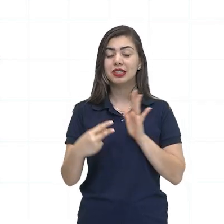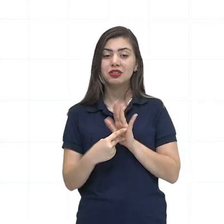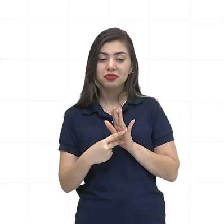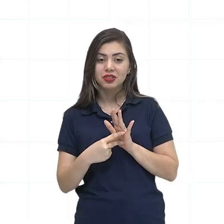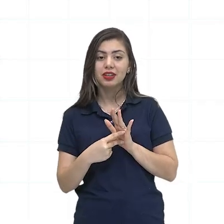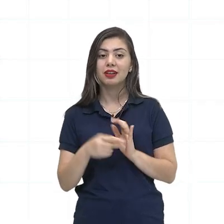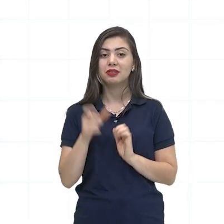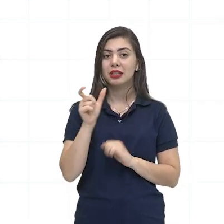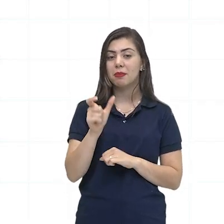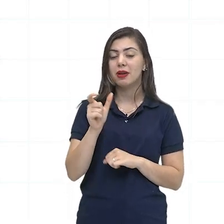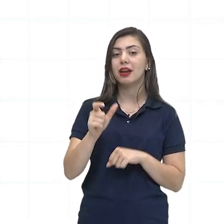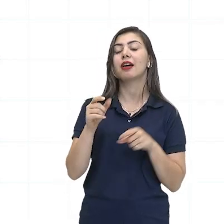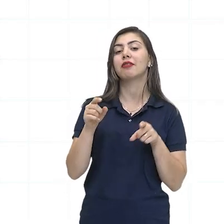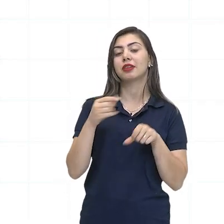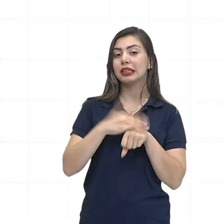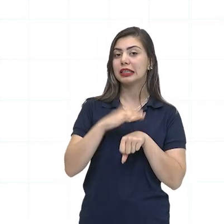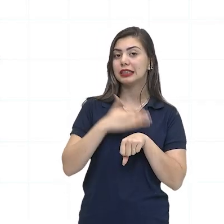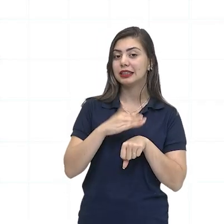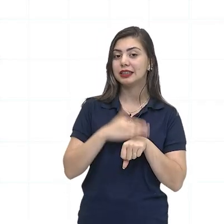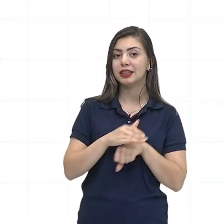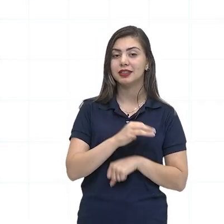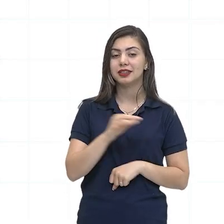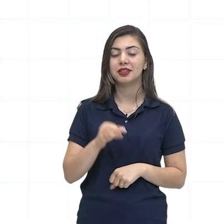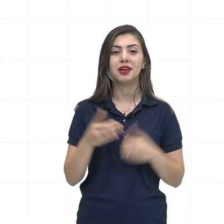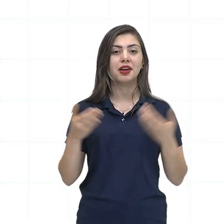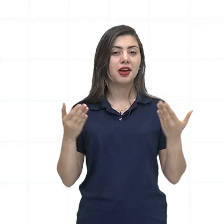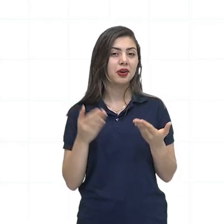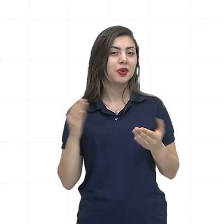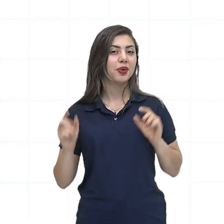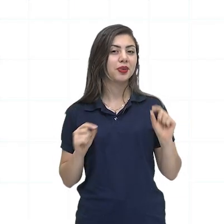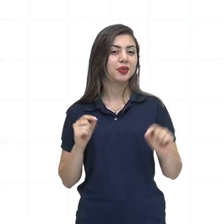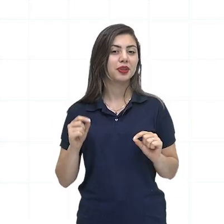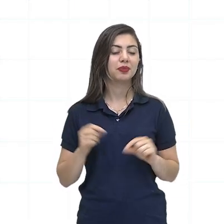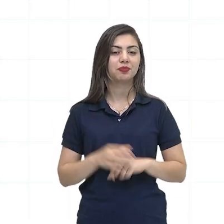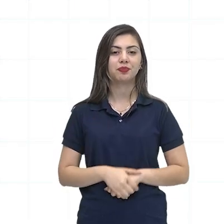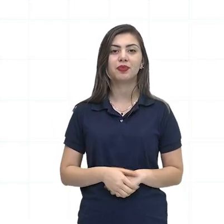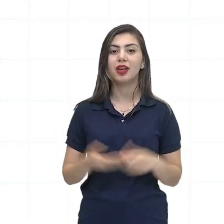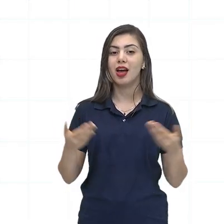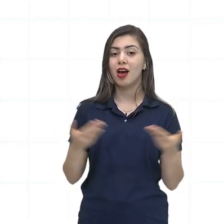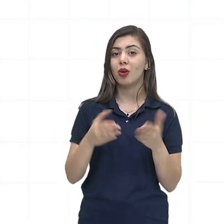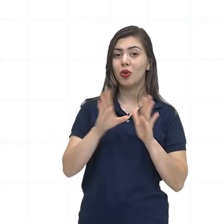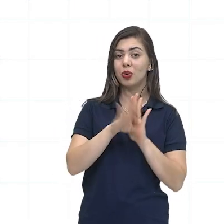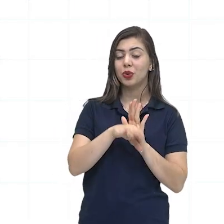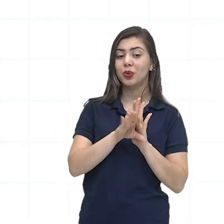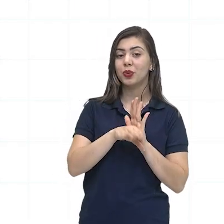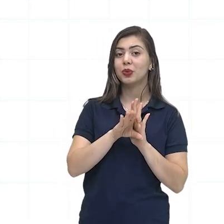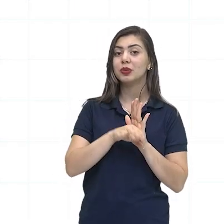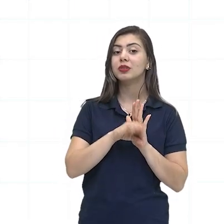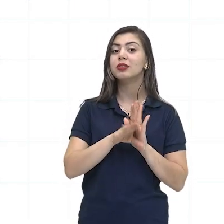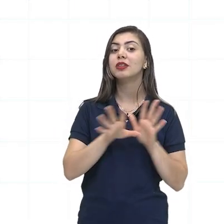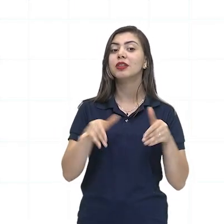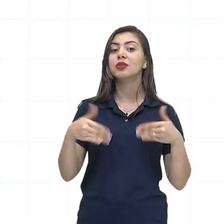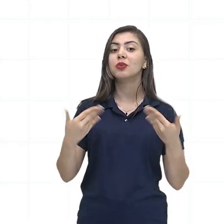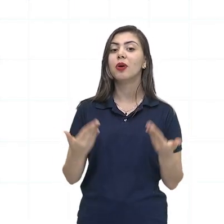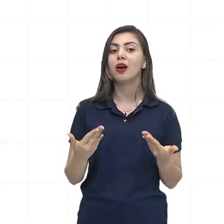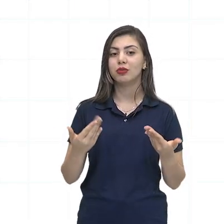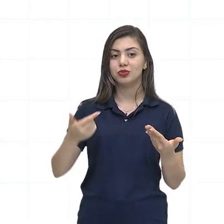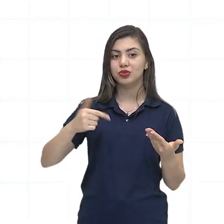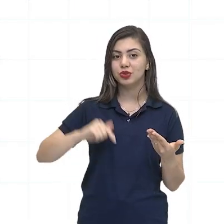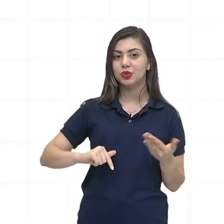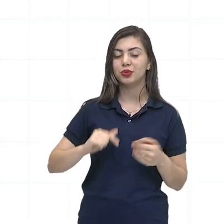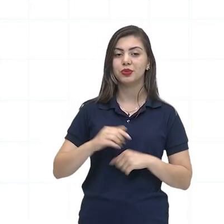a palavra ginástica e a tradução, o que significa, vamos à definição novamente